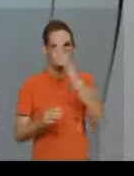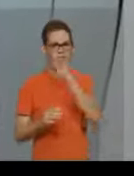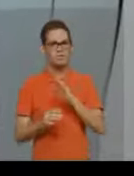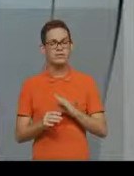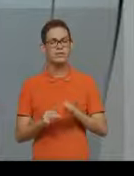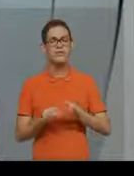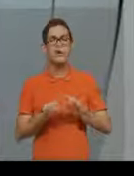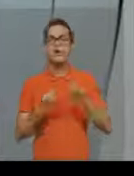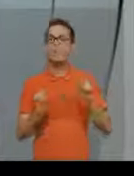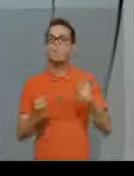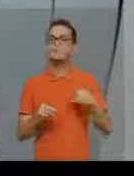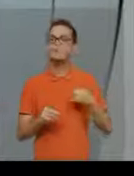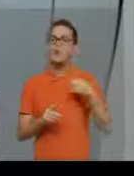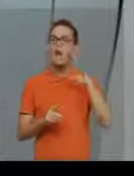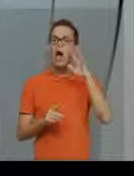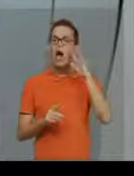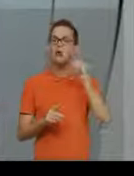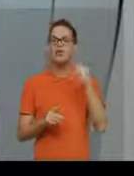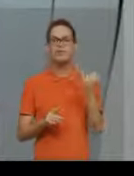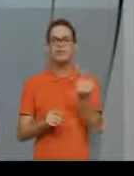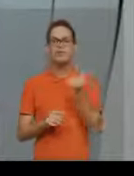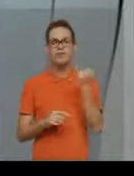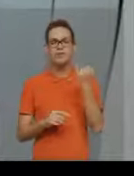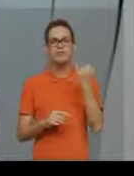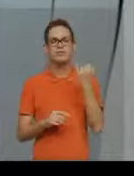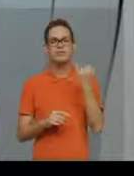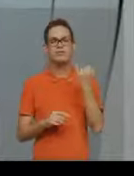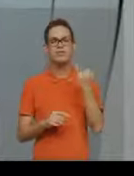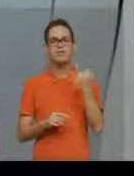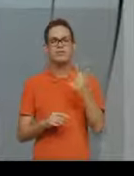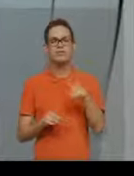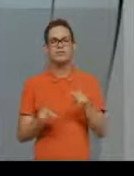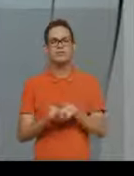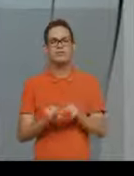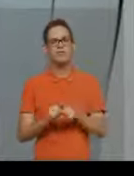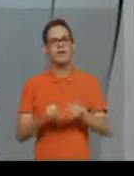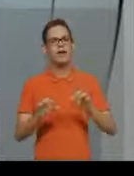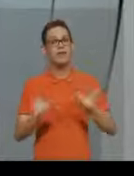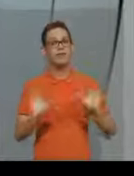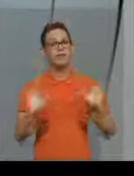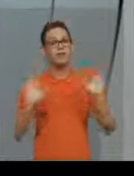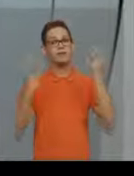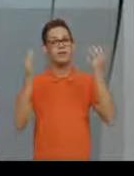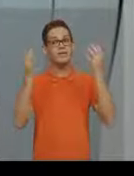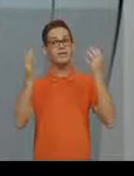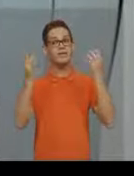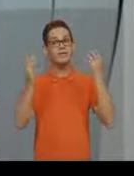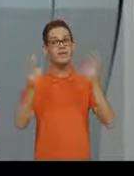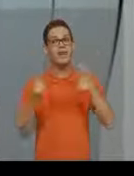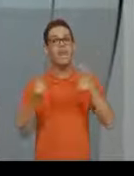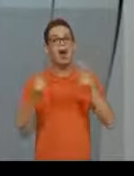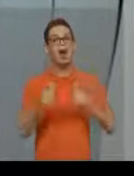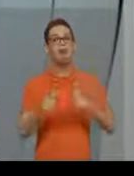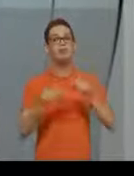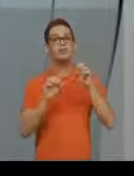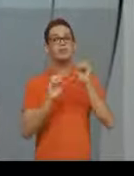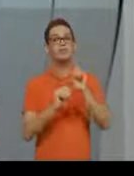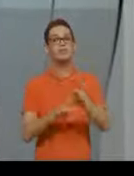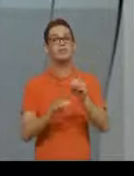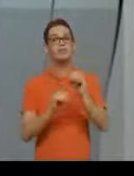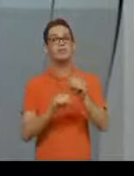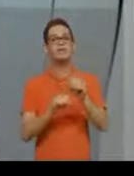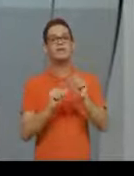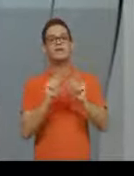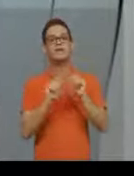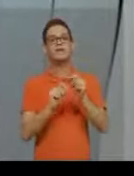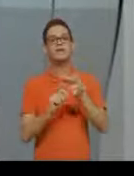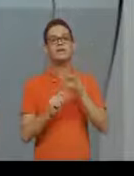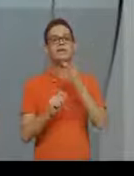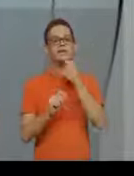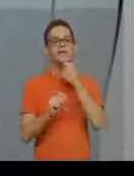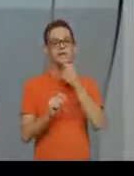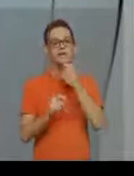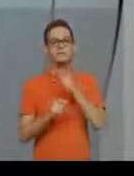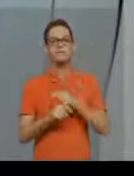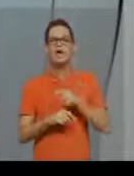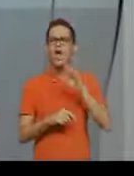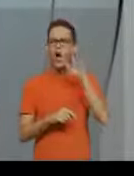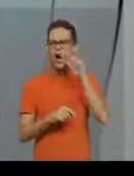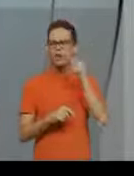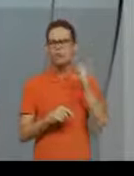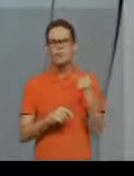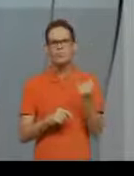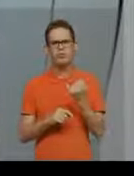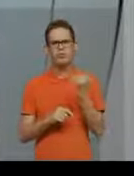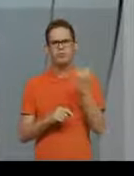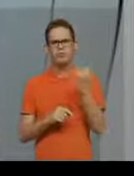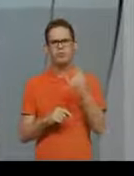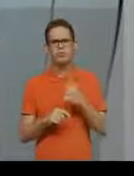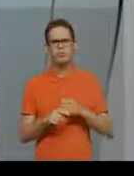acho importante ter a festa, igual eu fiz e acho que os lugares têm que fazer, onde se ensina inglês. Então eu acho importante, claro.